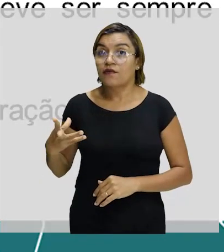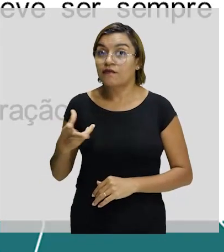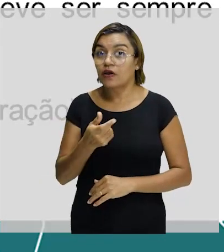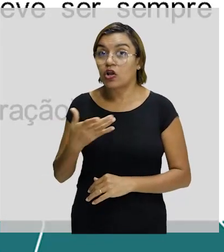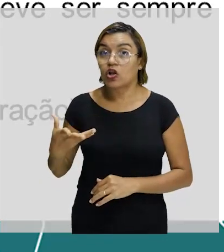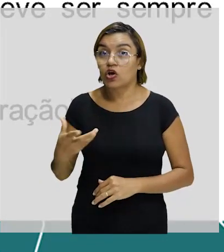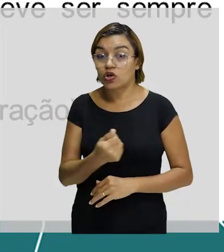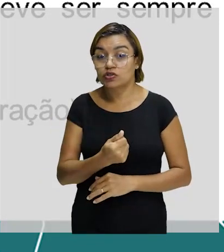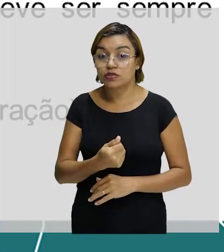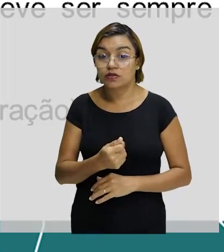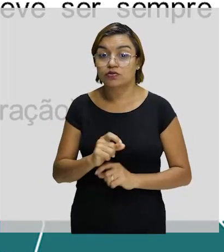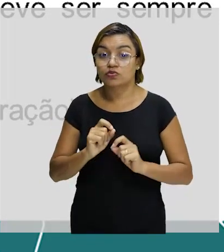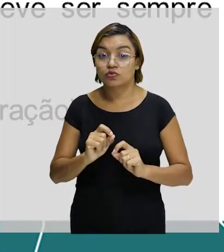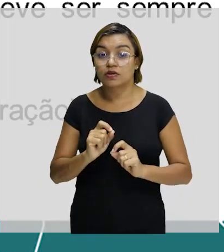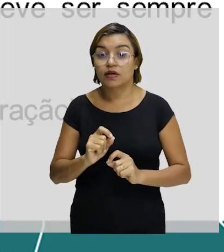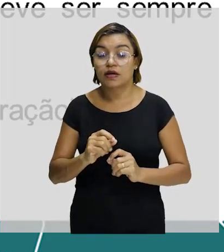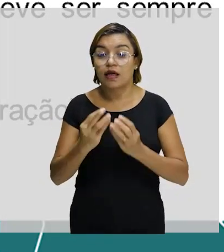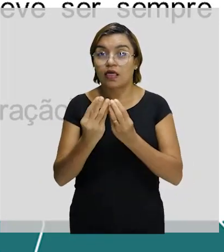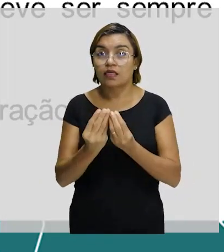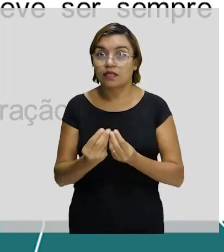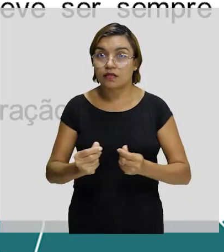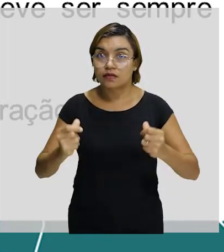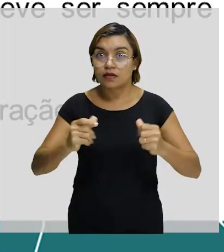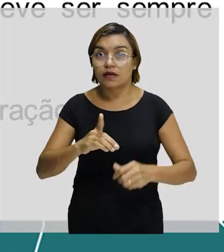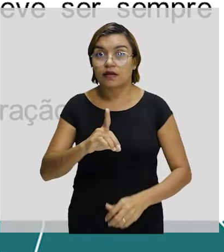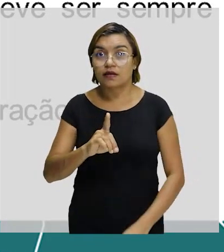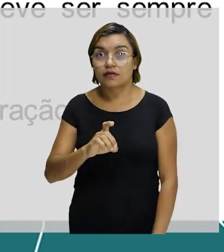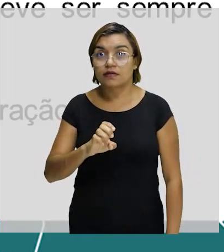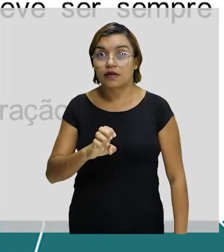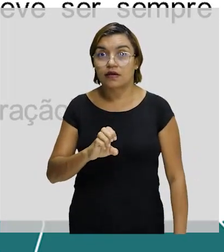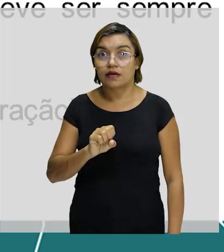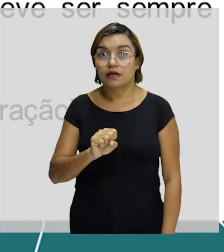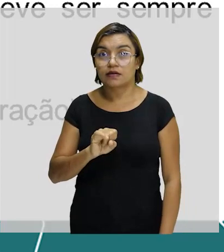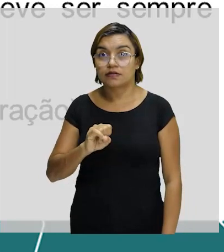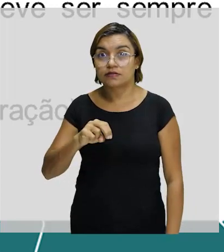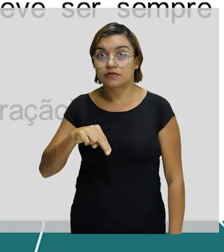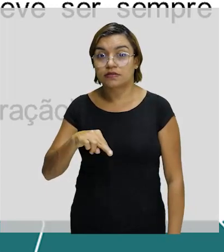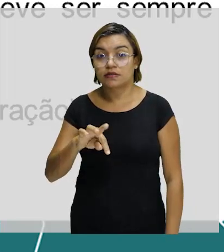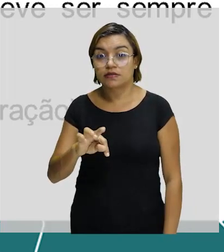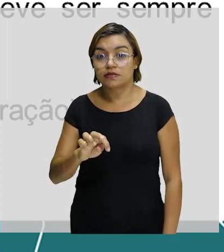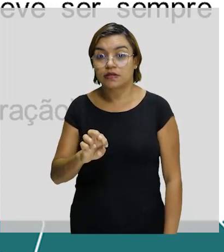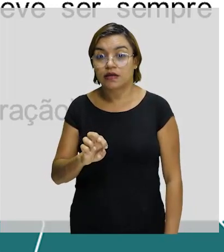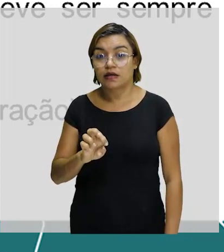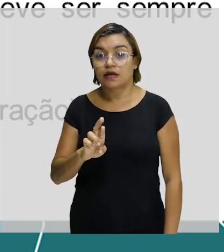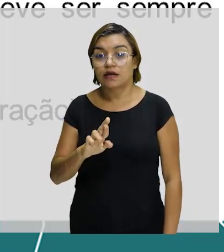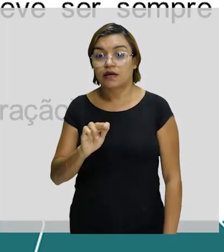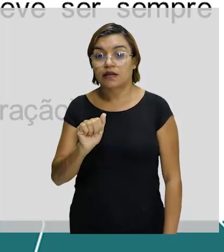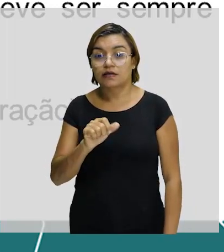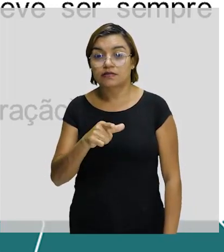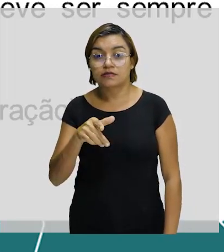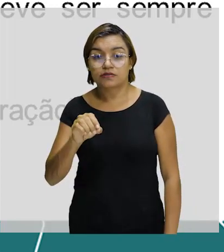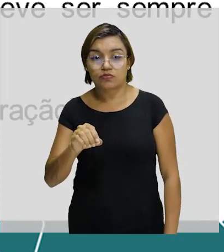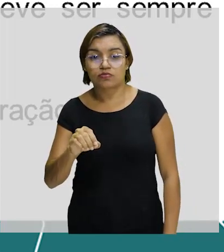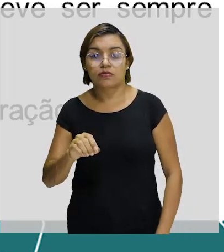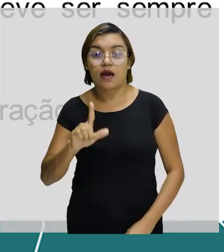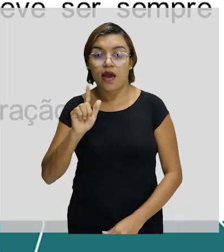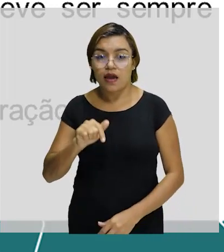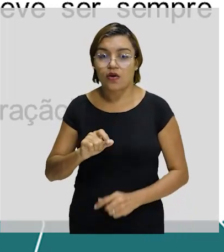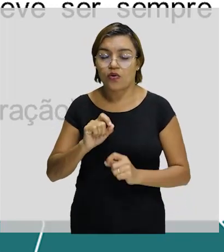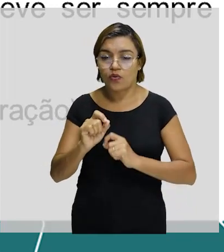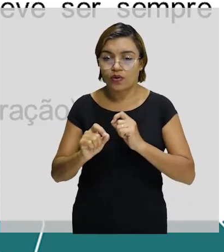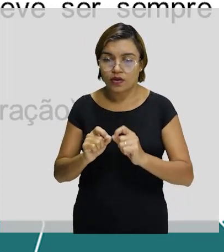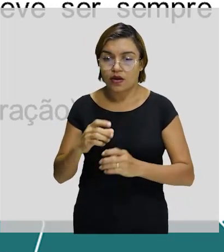uma desintegração, ok? É uma grandeza que calcula a velocidade em